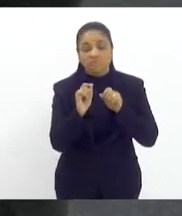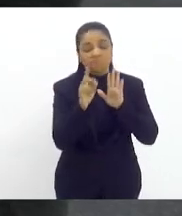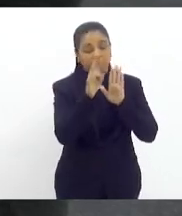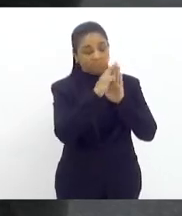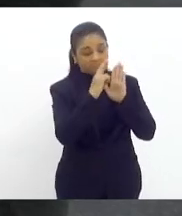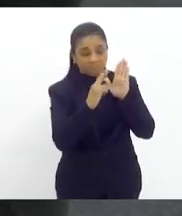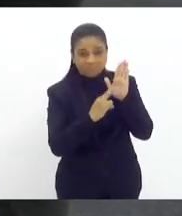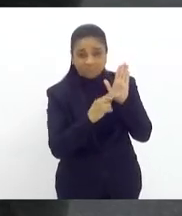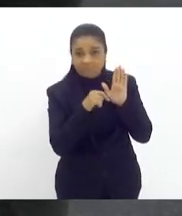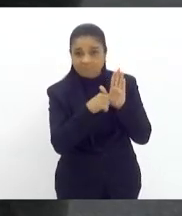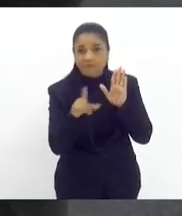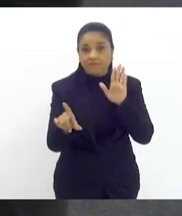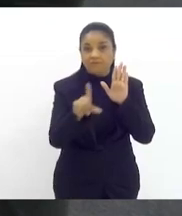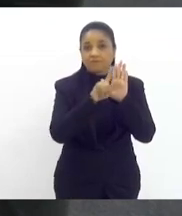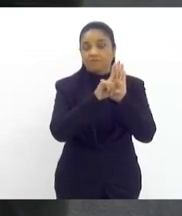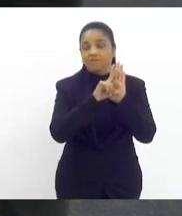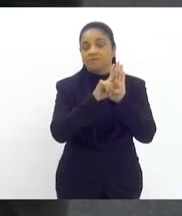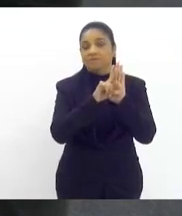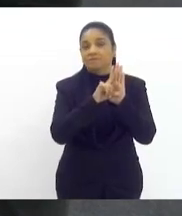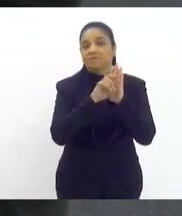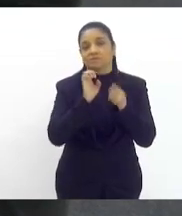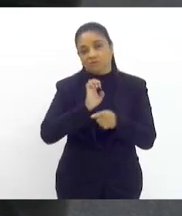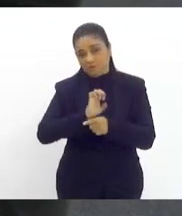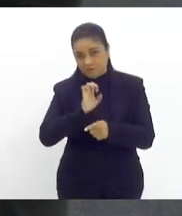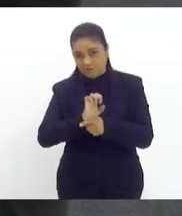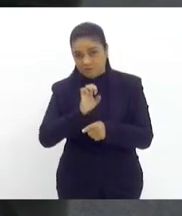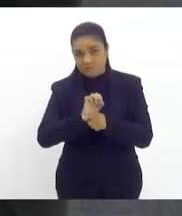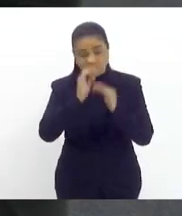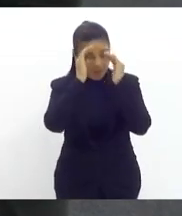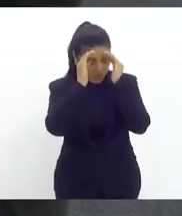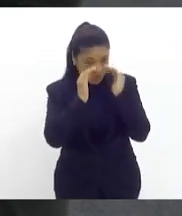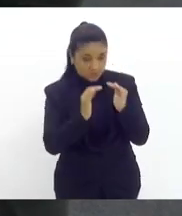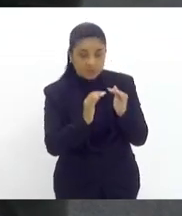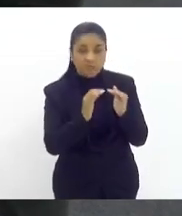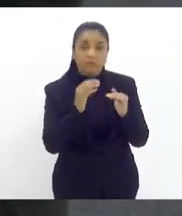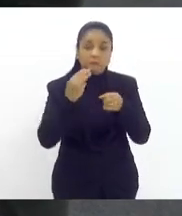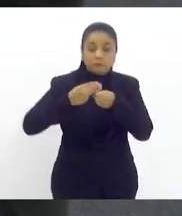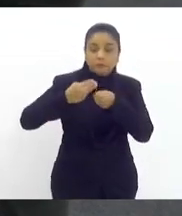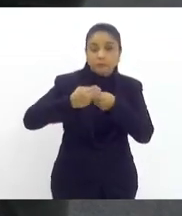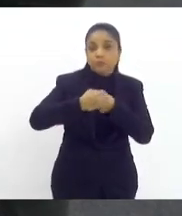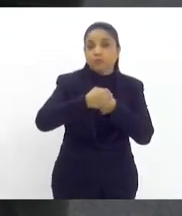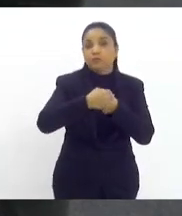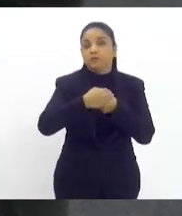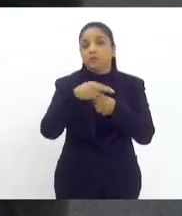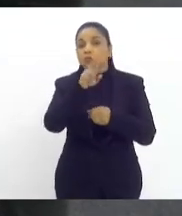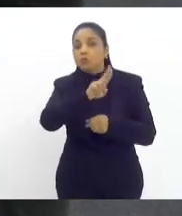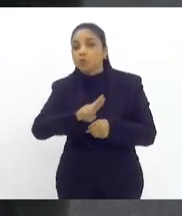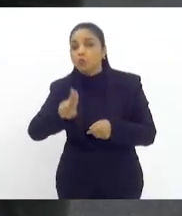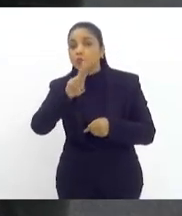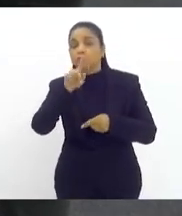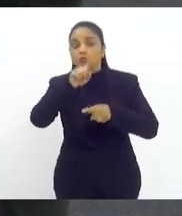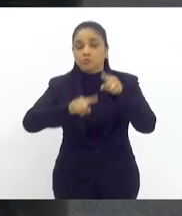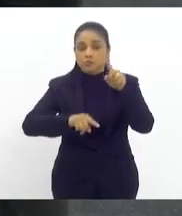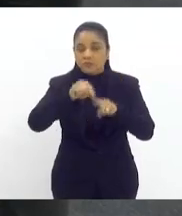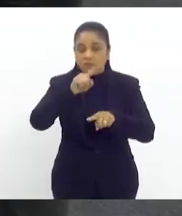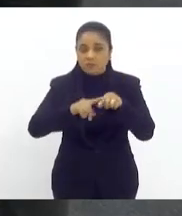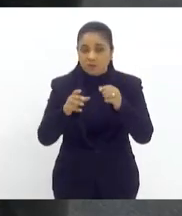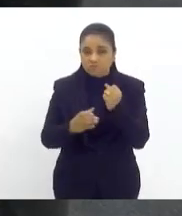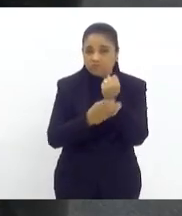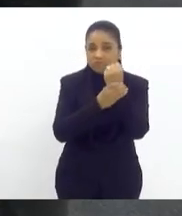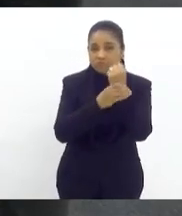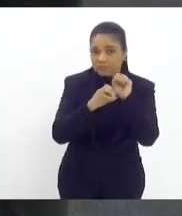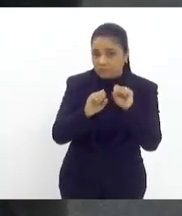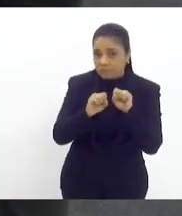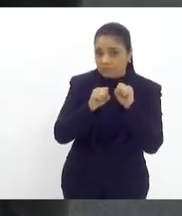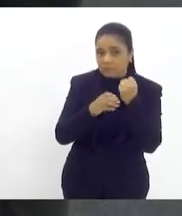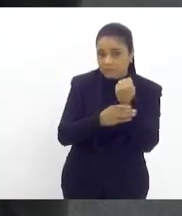permite e respeitando que cada município determina de utilização de equipamentos de segurança nas guardas